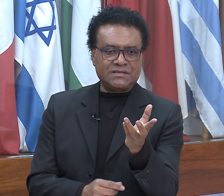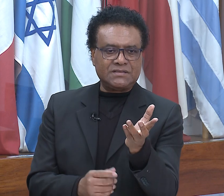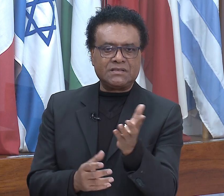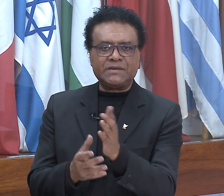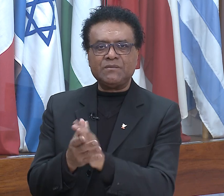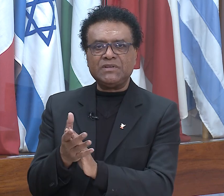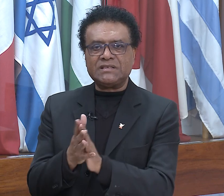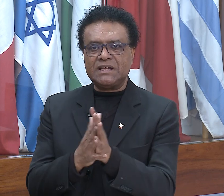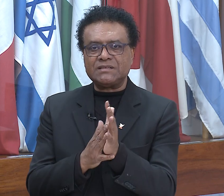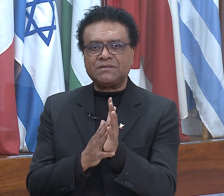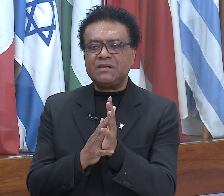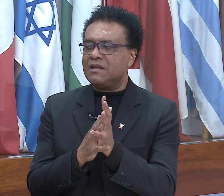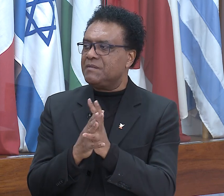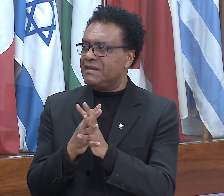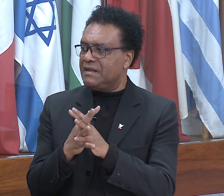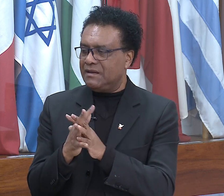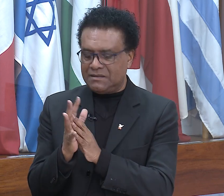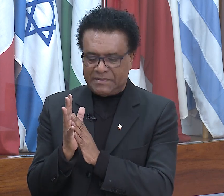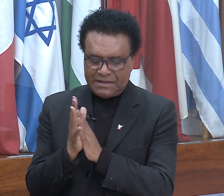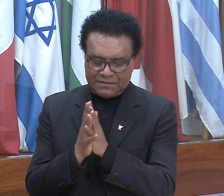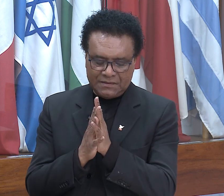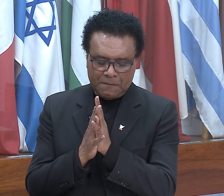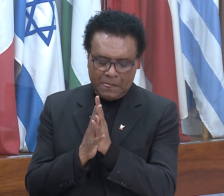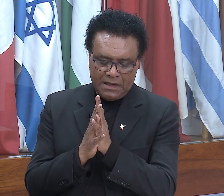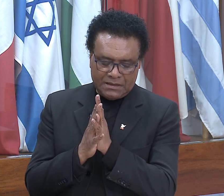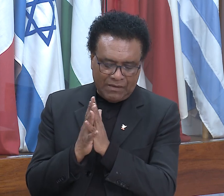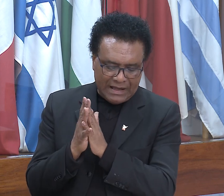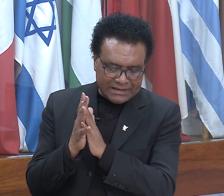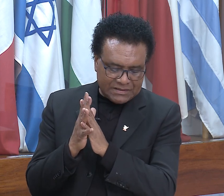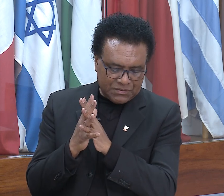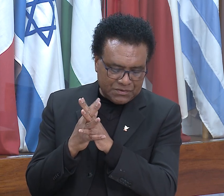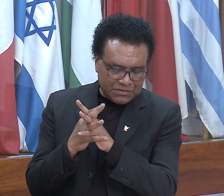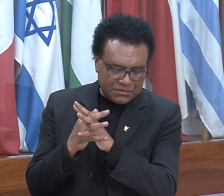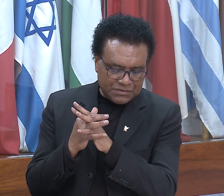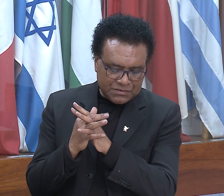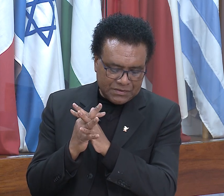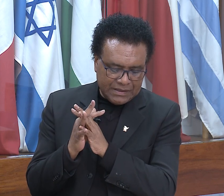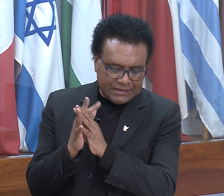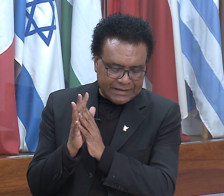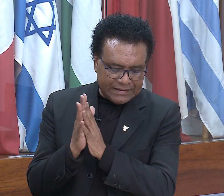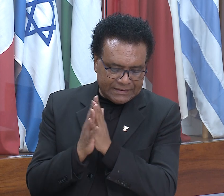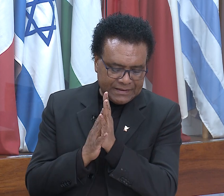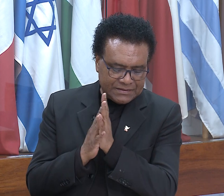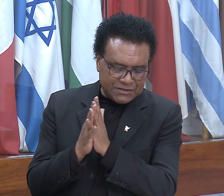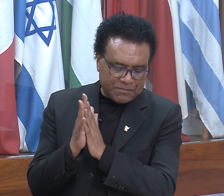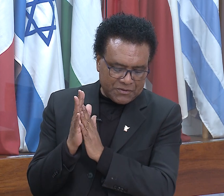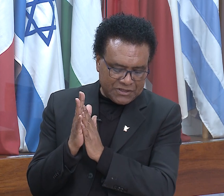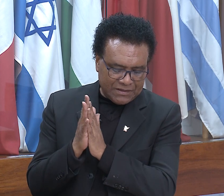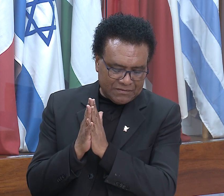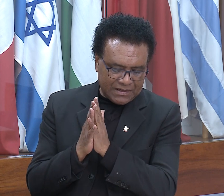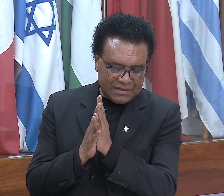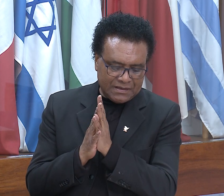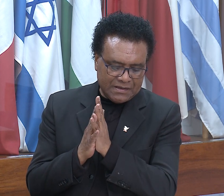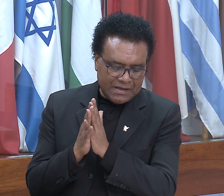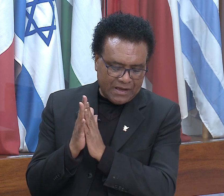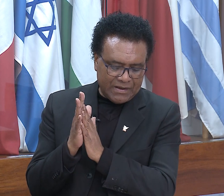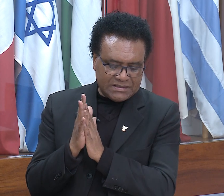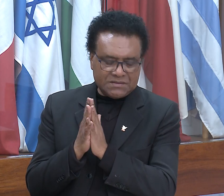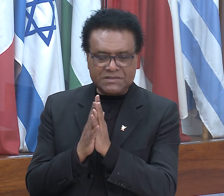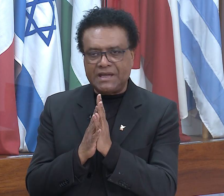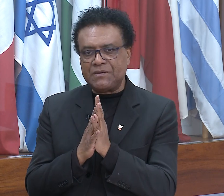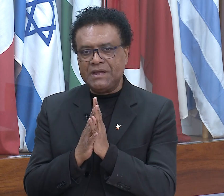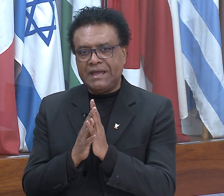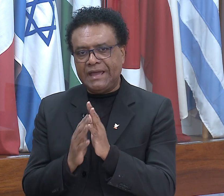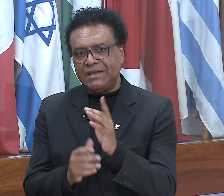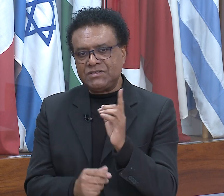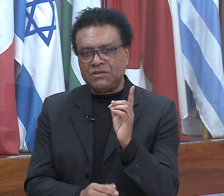nós somos as lojas de Santa Maria Muitas delas não tem nenhuma Negra trabalhando então a questão desse projeto né que é